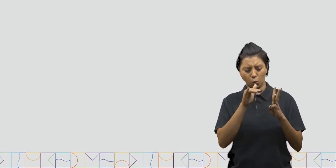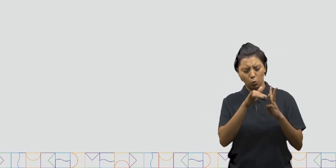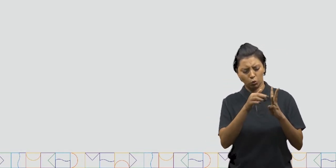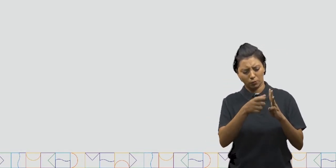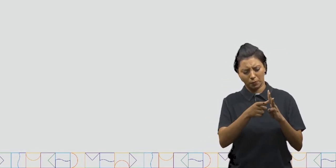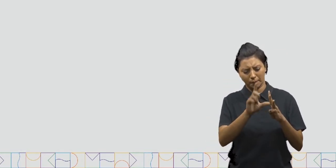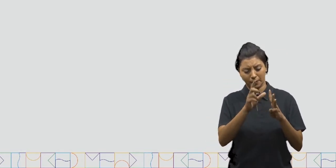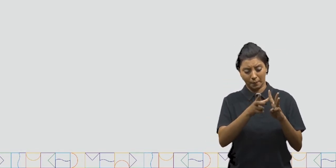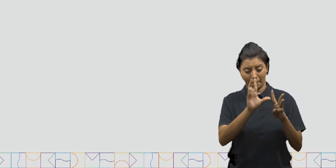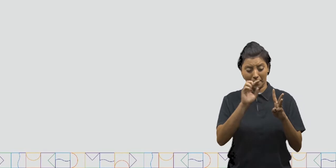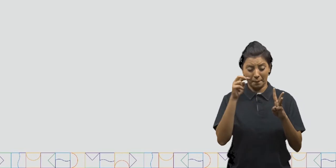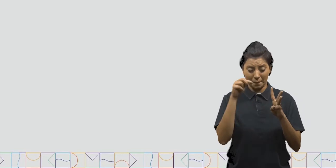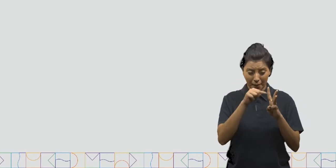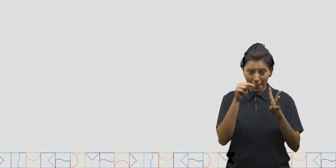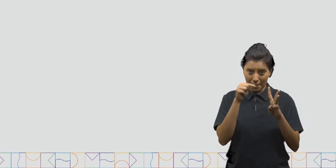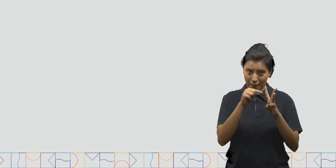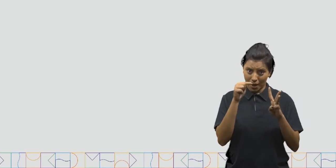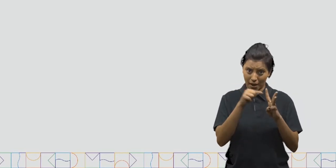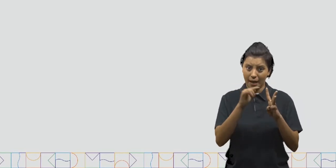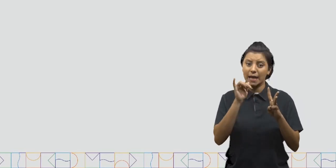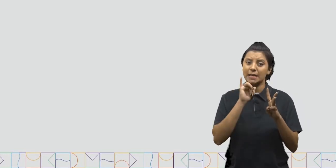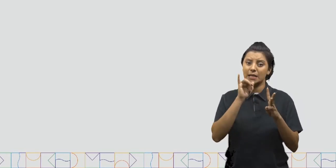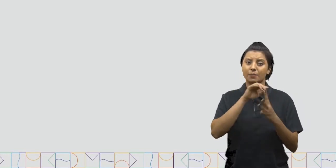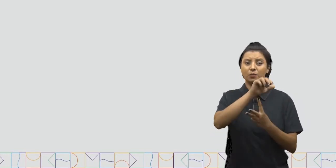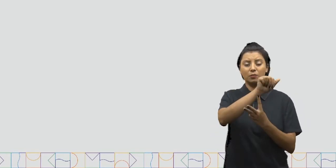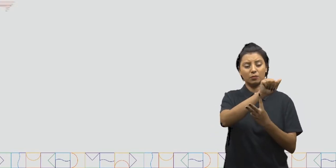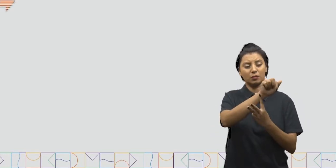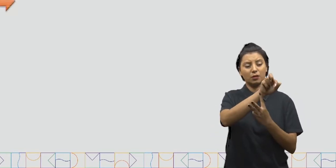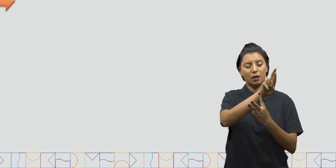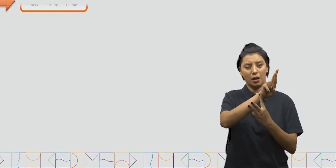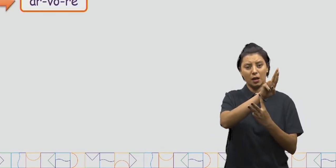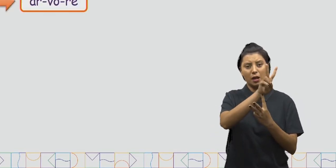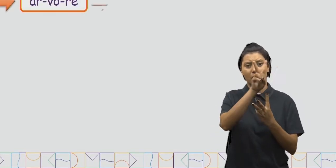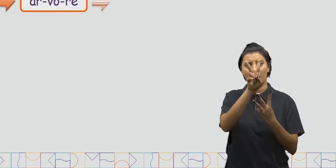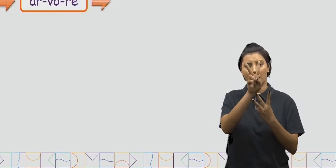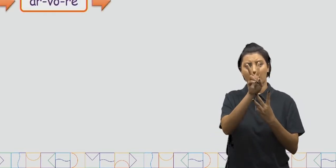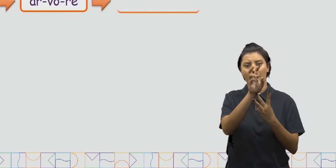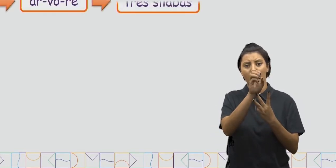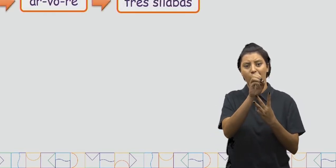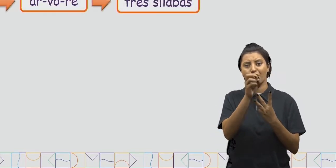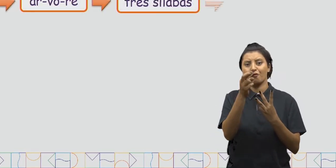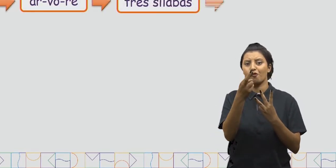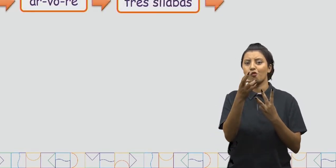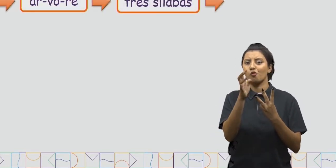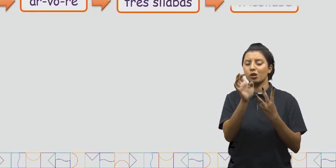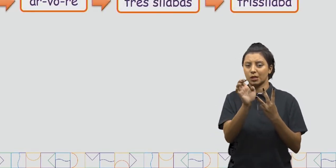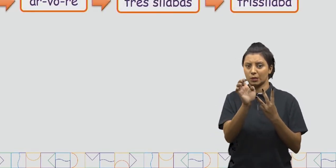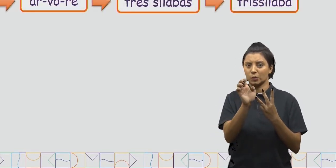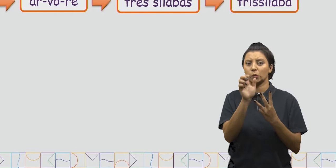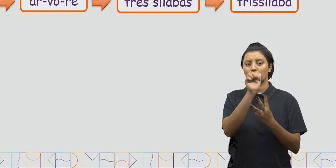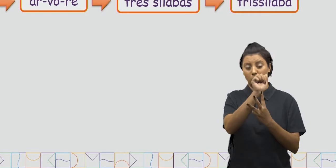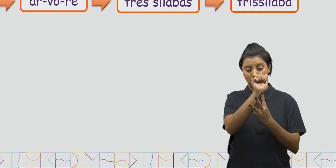sílaba, temos como exemplo a palavra árvore. Ao dividirmos a palavra árvore, vemos que ela